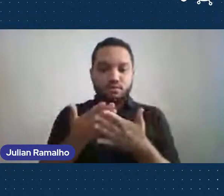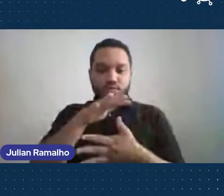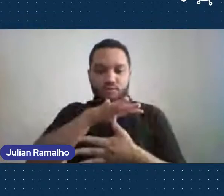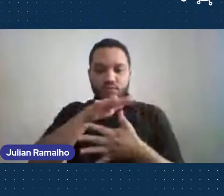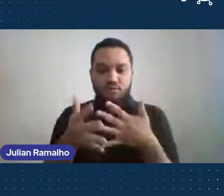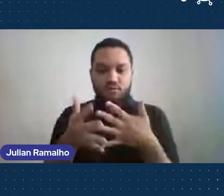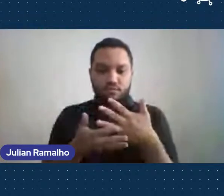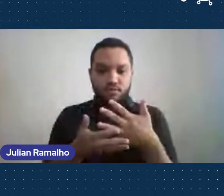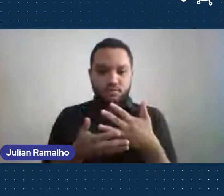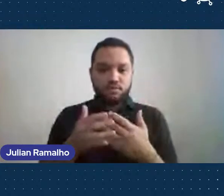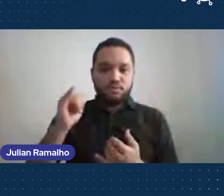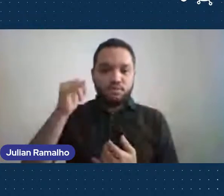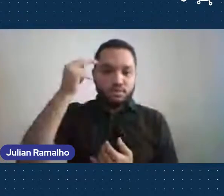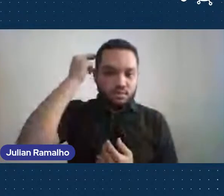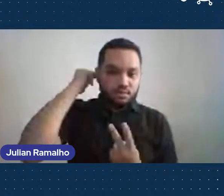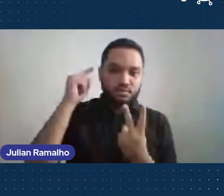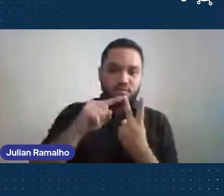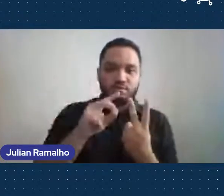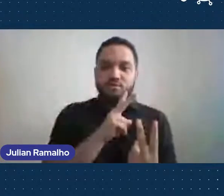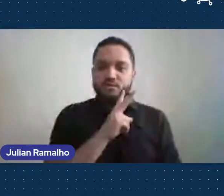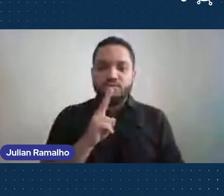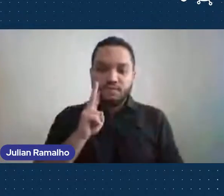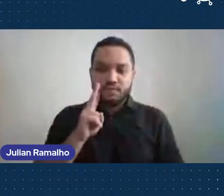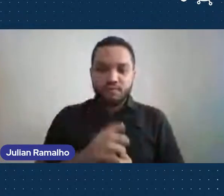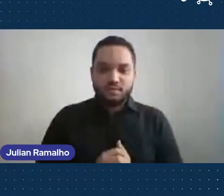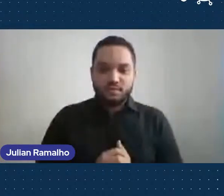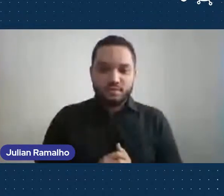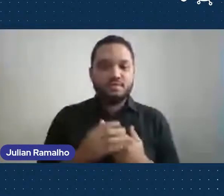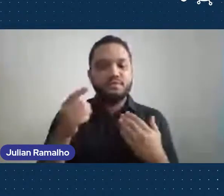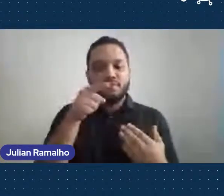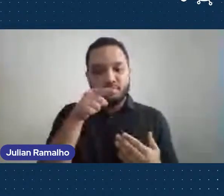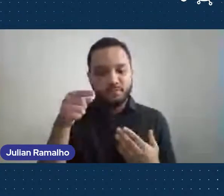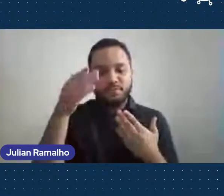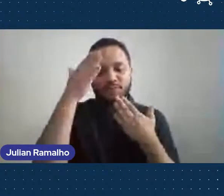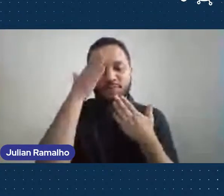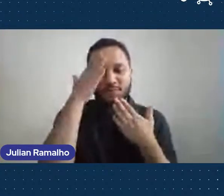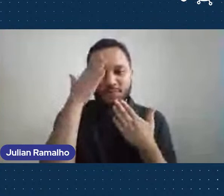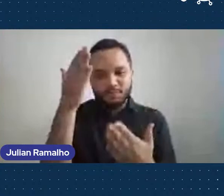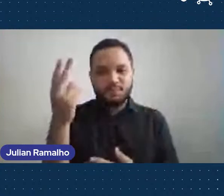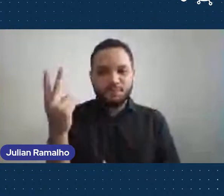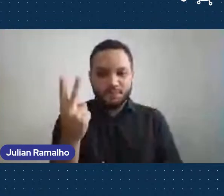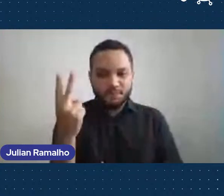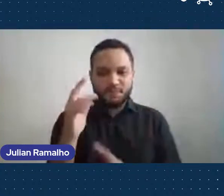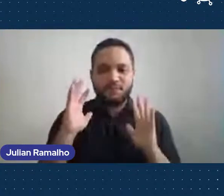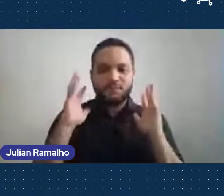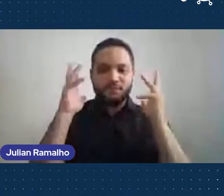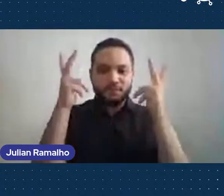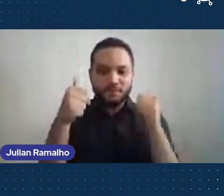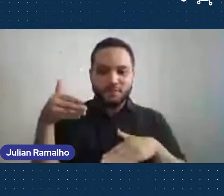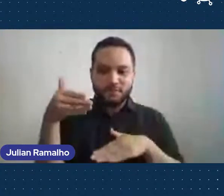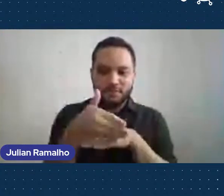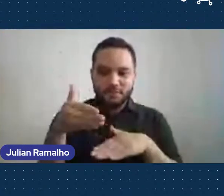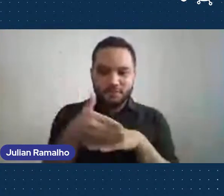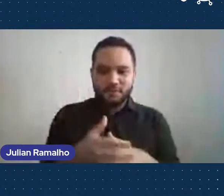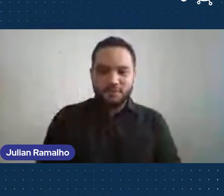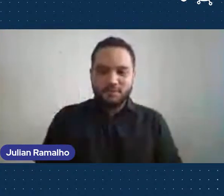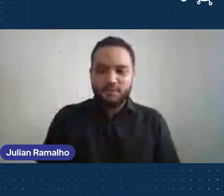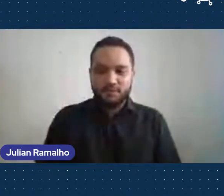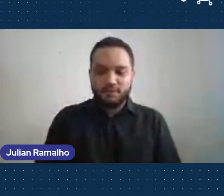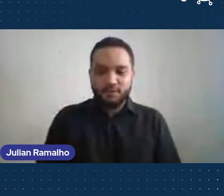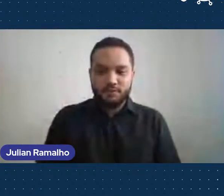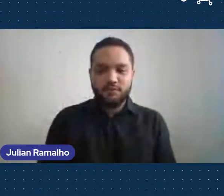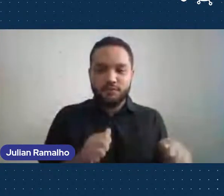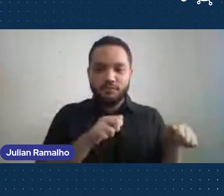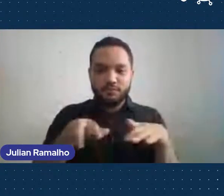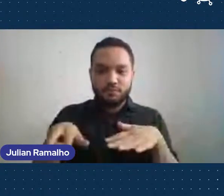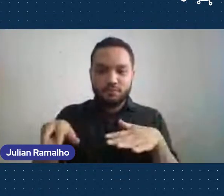Libras, Julian e Vanessa, nas quais a gente já agradece a participação de todos. A Semana de